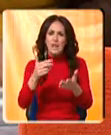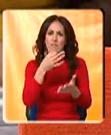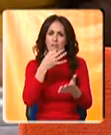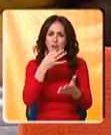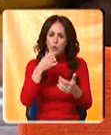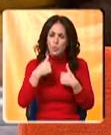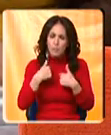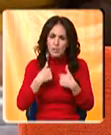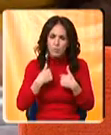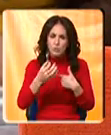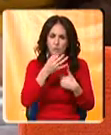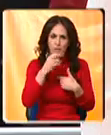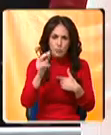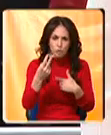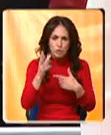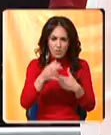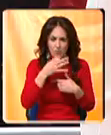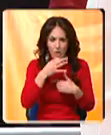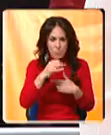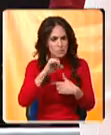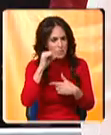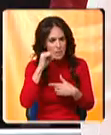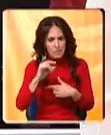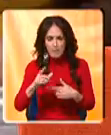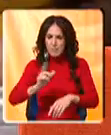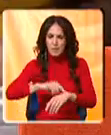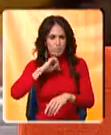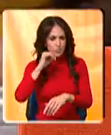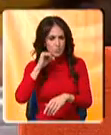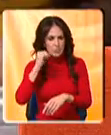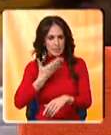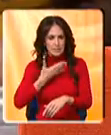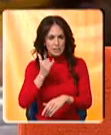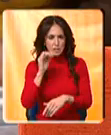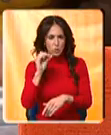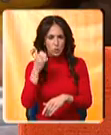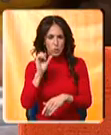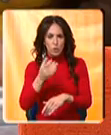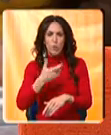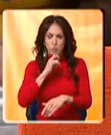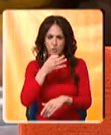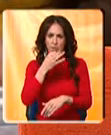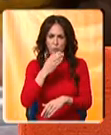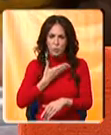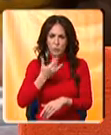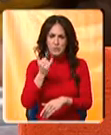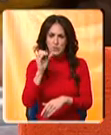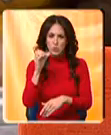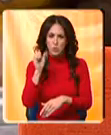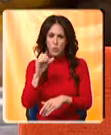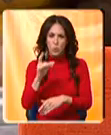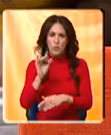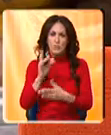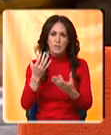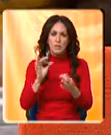não estava. E já falaram? Não, ainda não. Ainda não tive tempo para isso. Da minha parte, sim, sou capaz de falar. Que eu não sou imatura e não